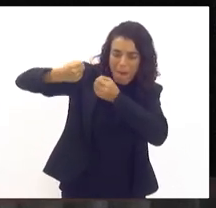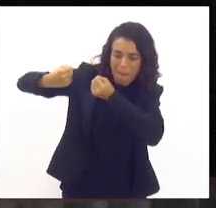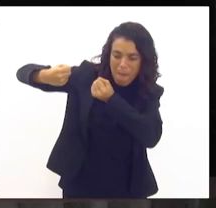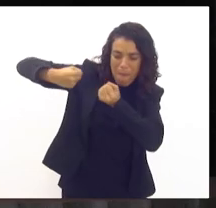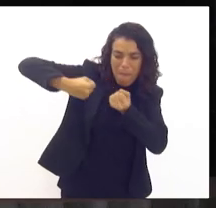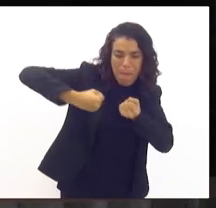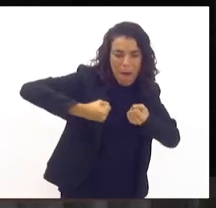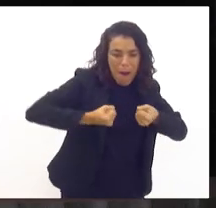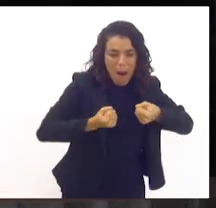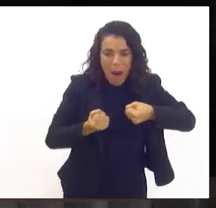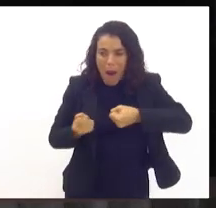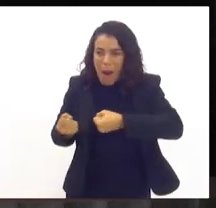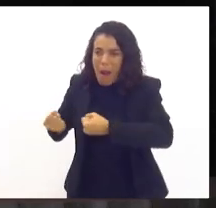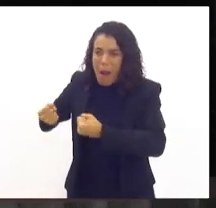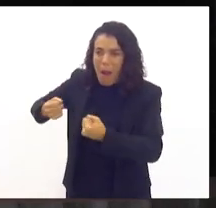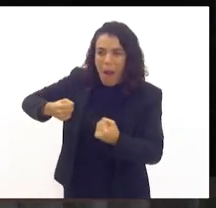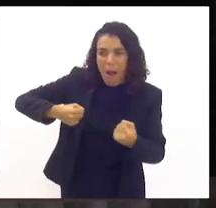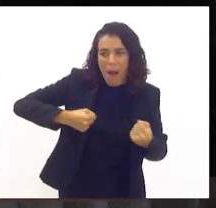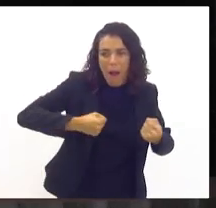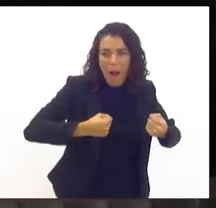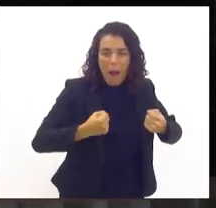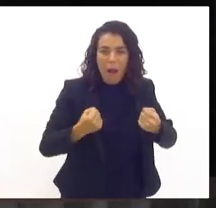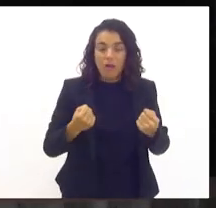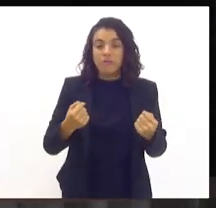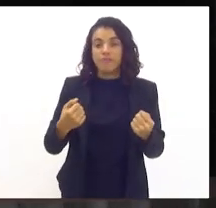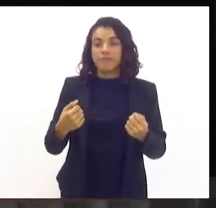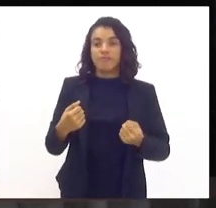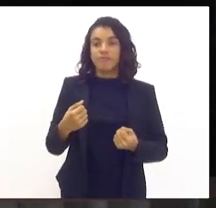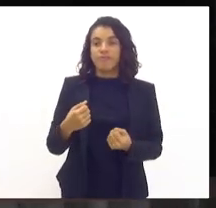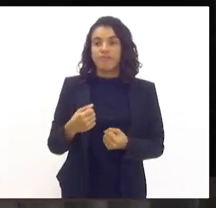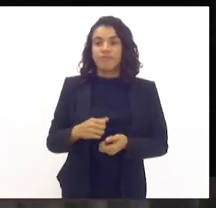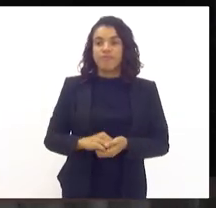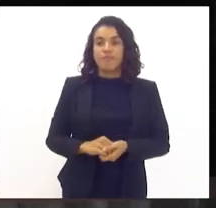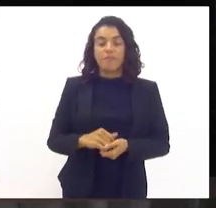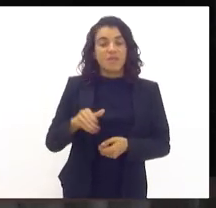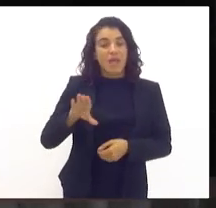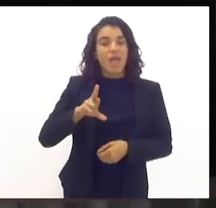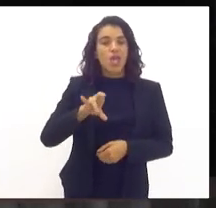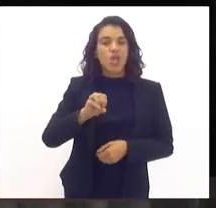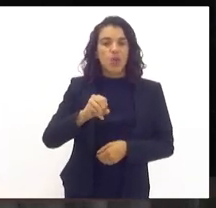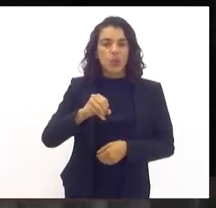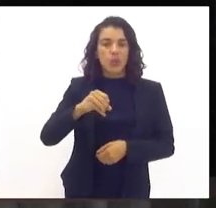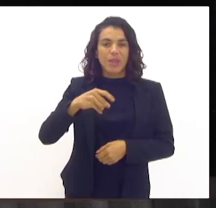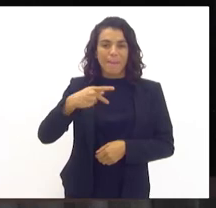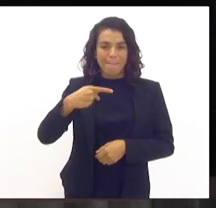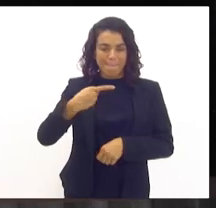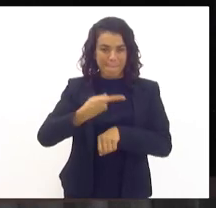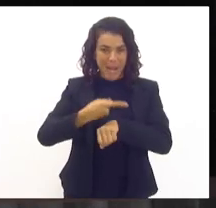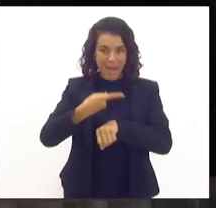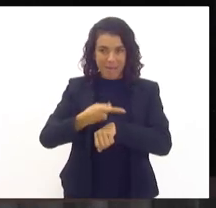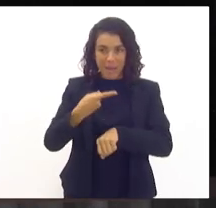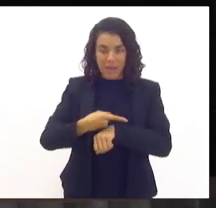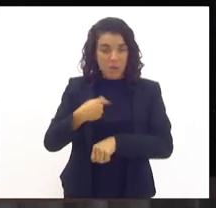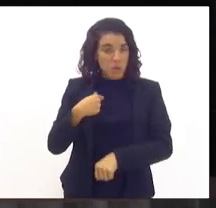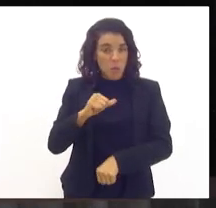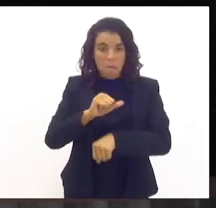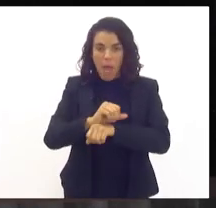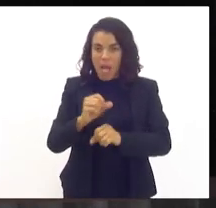ali, só Deus sabe como. E aí eu passei pelo largo do Rio da Prata, peguei a estrada do Cabo Sul, não parei em nenhum